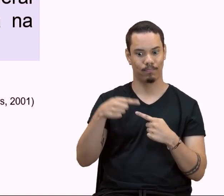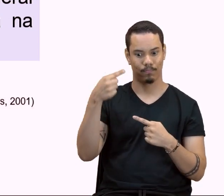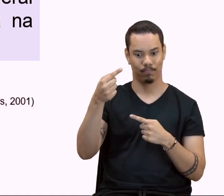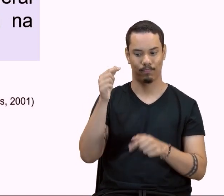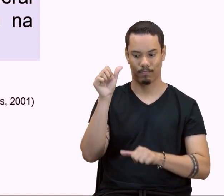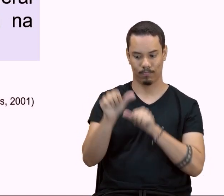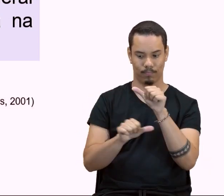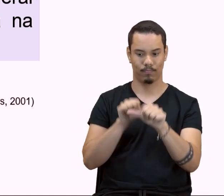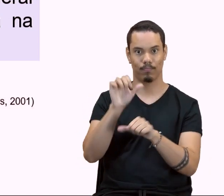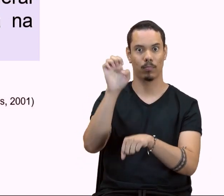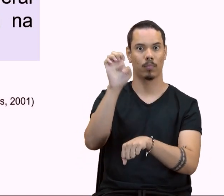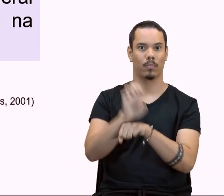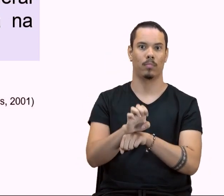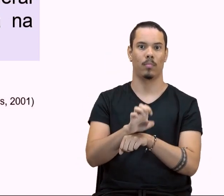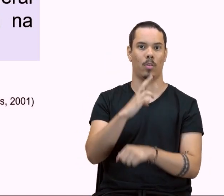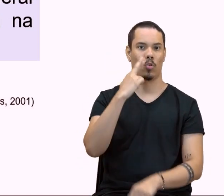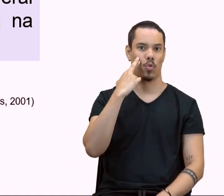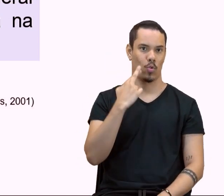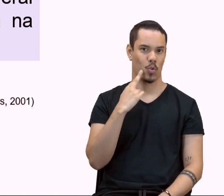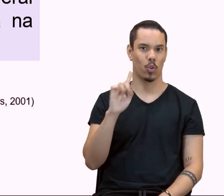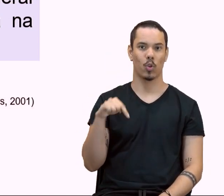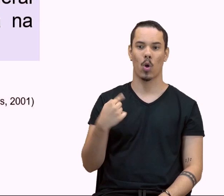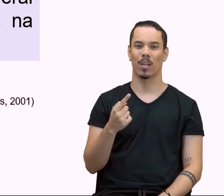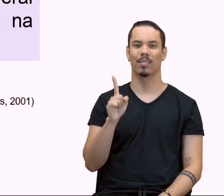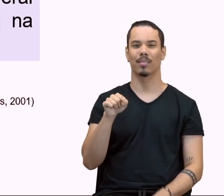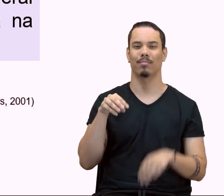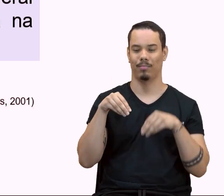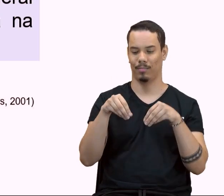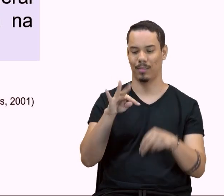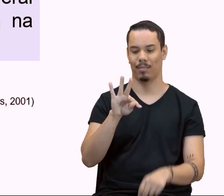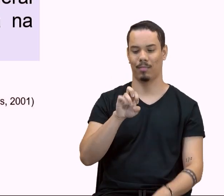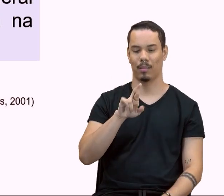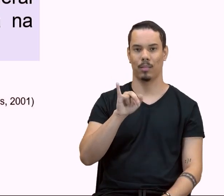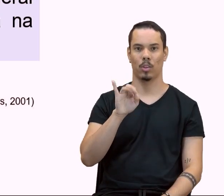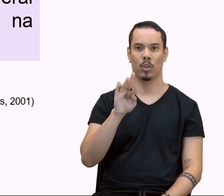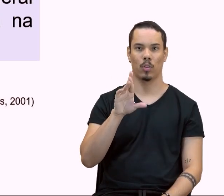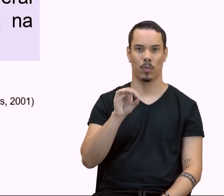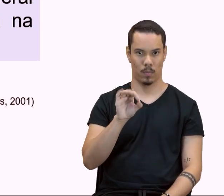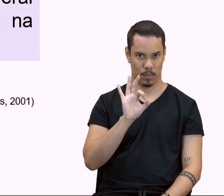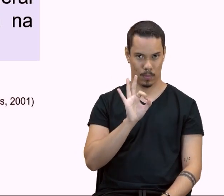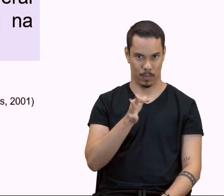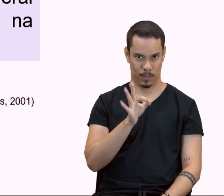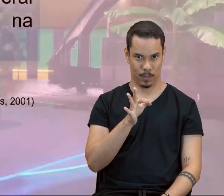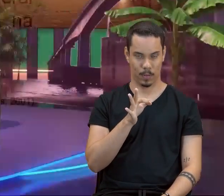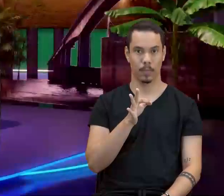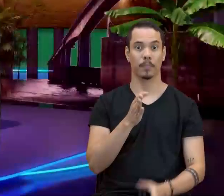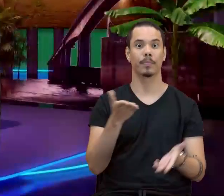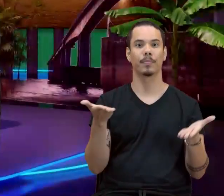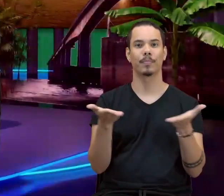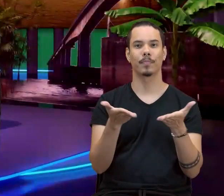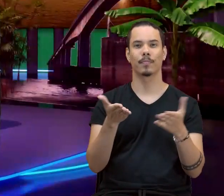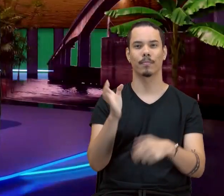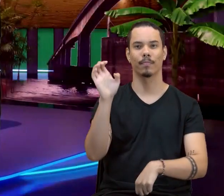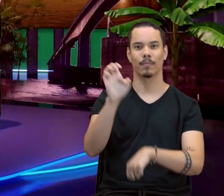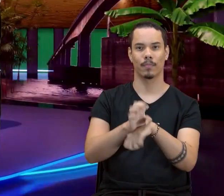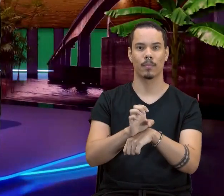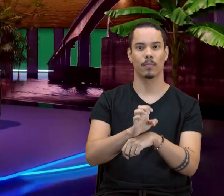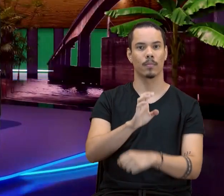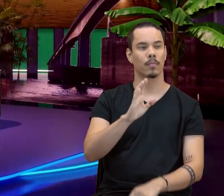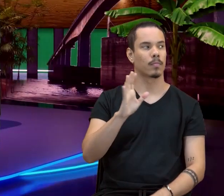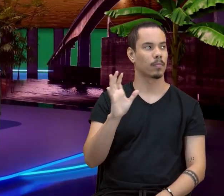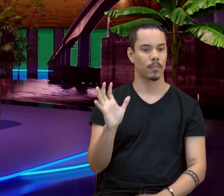éramos o estado de Rondônia, nós éramos um território, ok? Hoje, estado, motivados